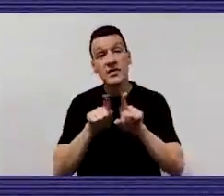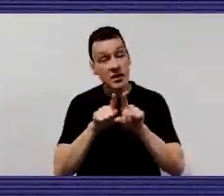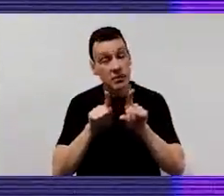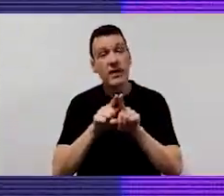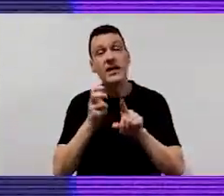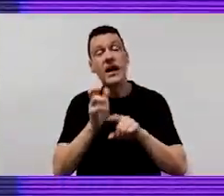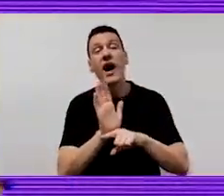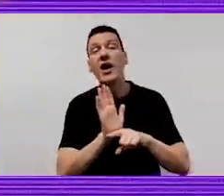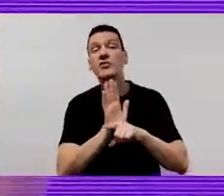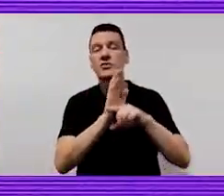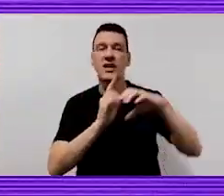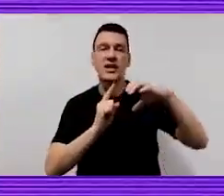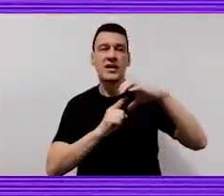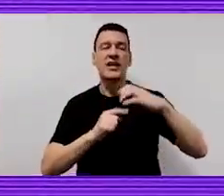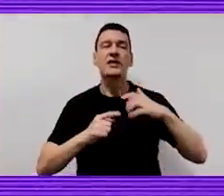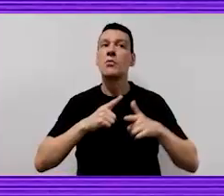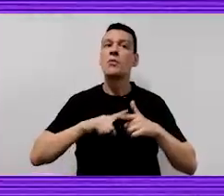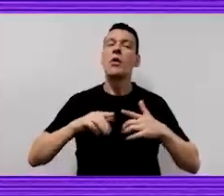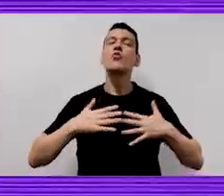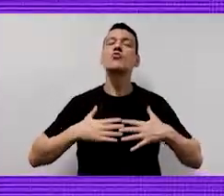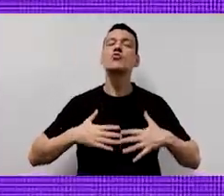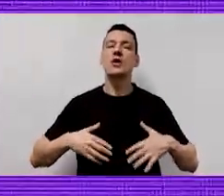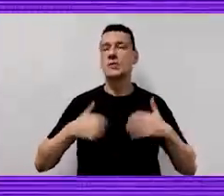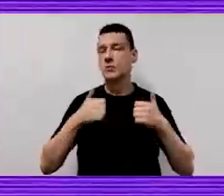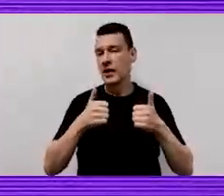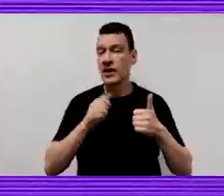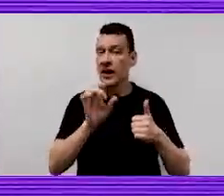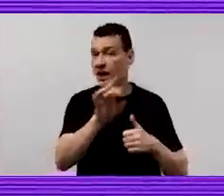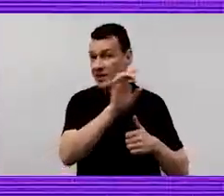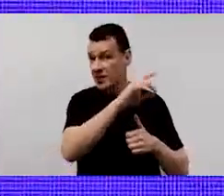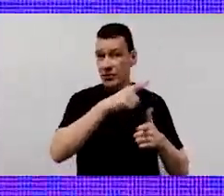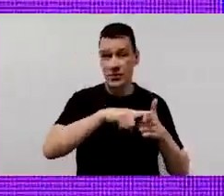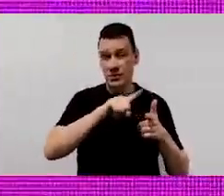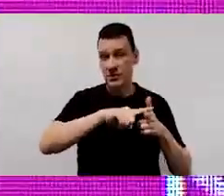vai solucionar e combinar isso de forma diferente.